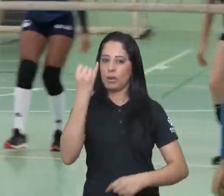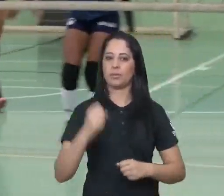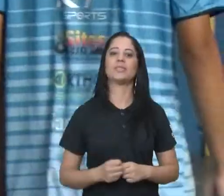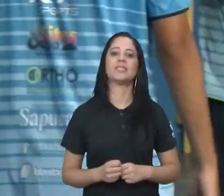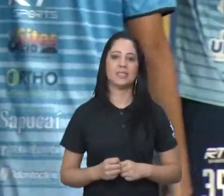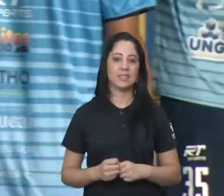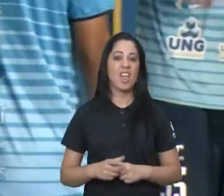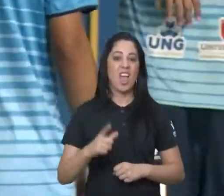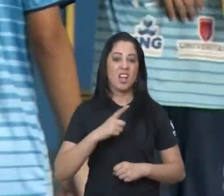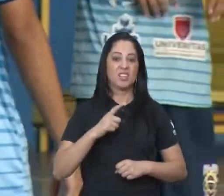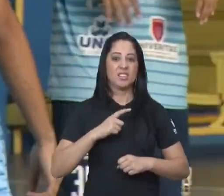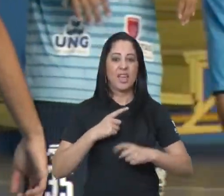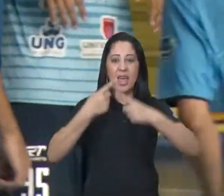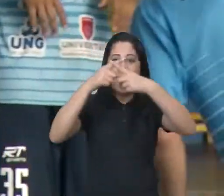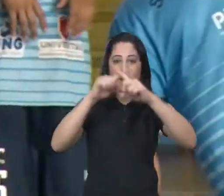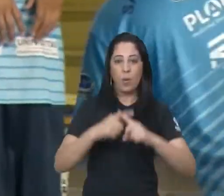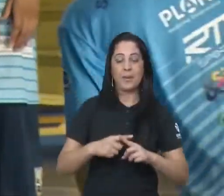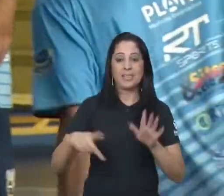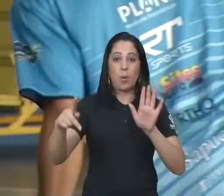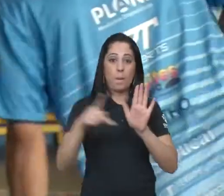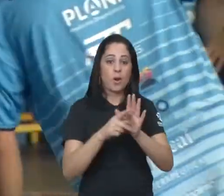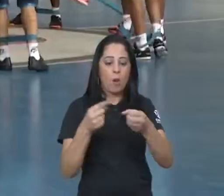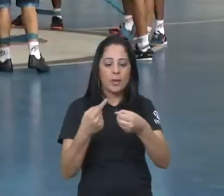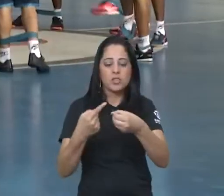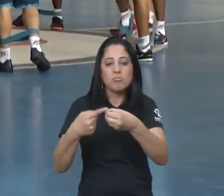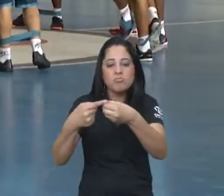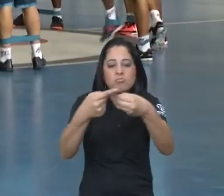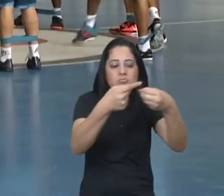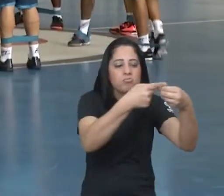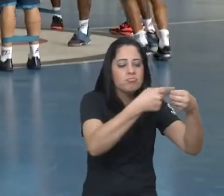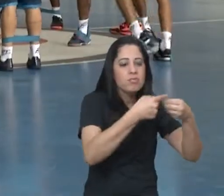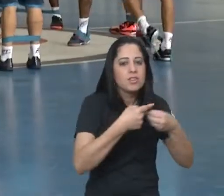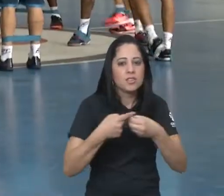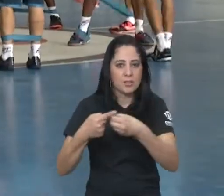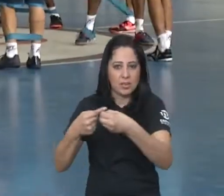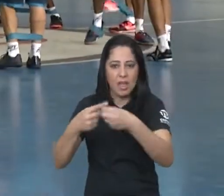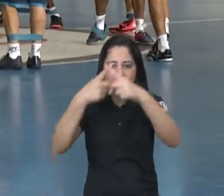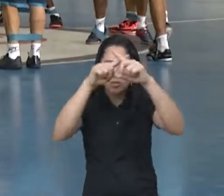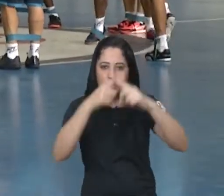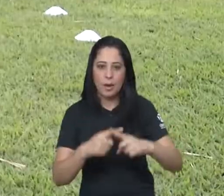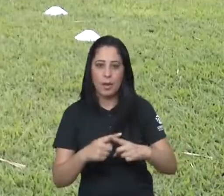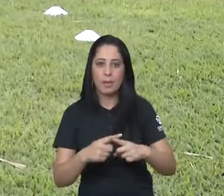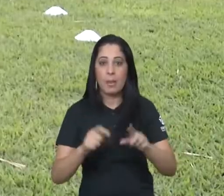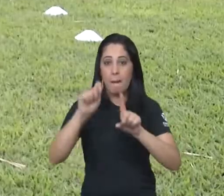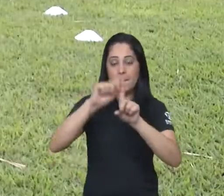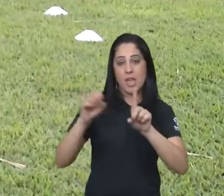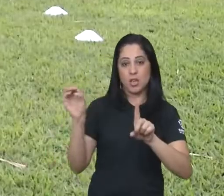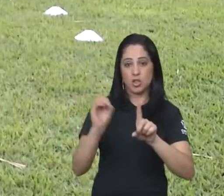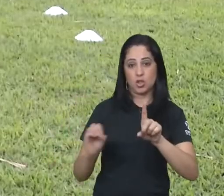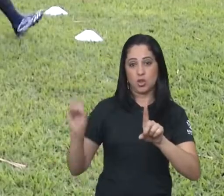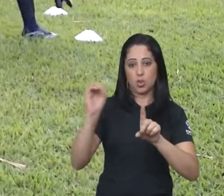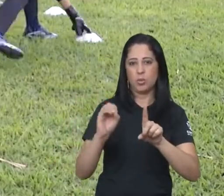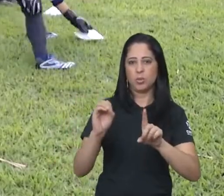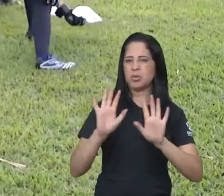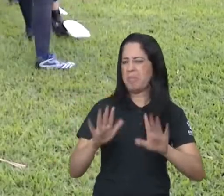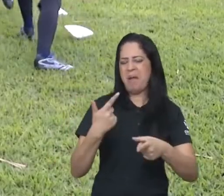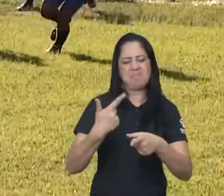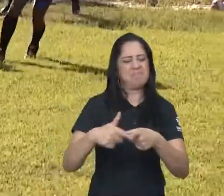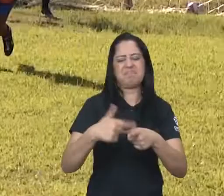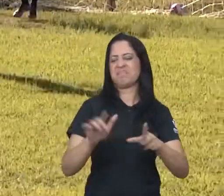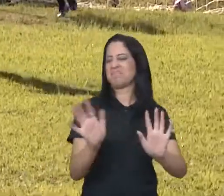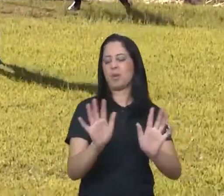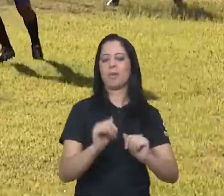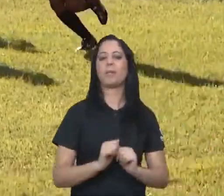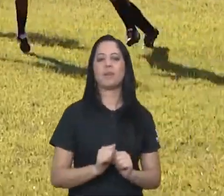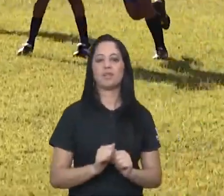importante: os Jogos Abertos do Interior, que serão disputados já em outubro. É um campeonato atrás do outro mesmo, mas